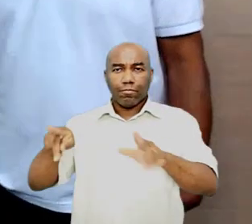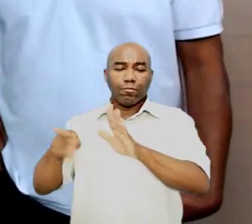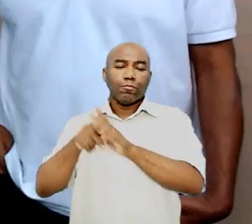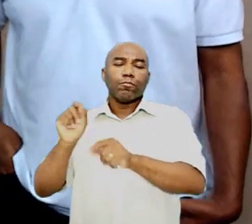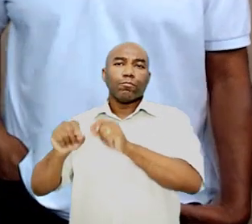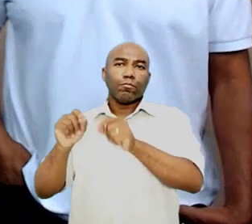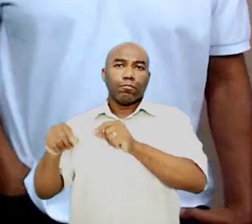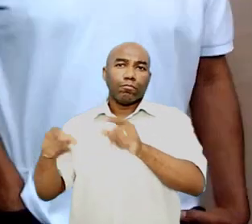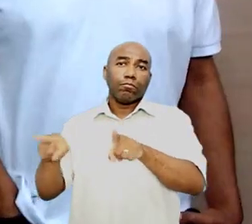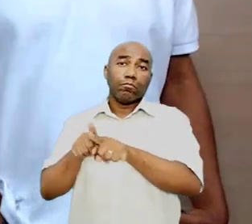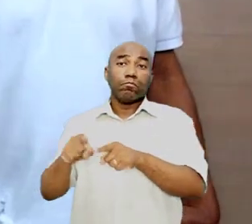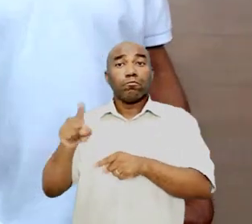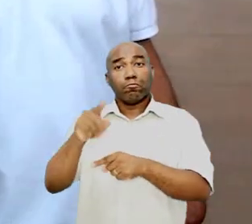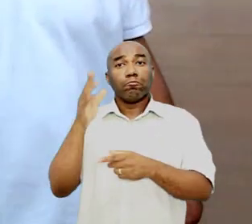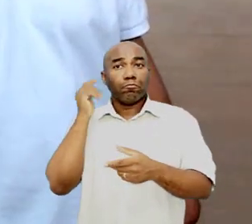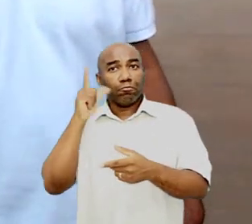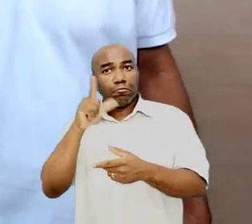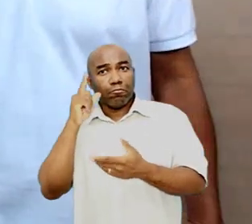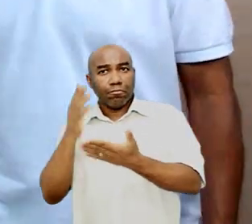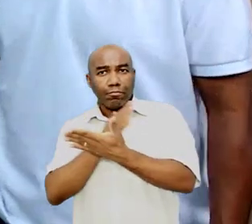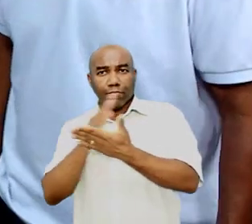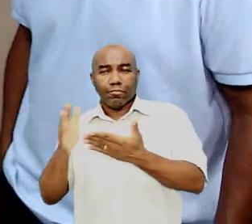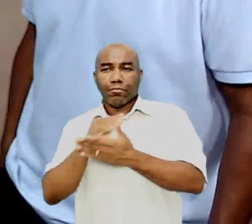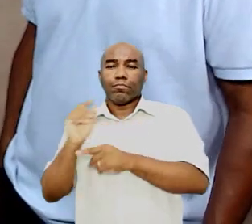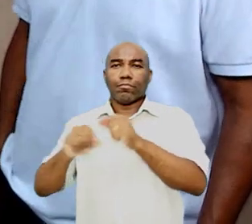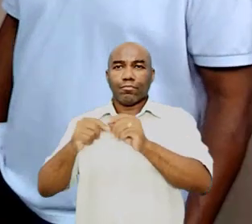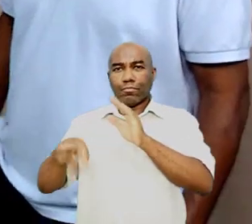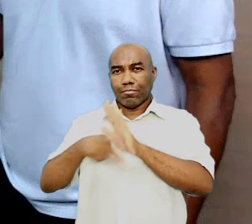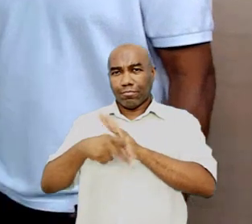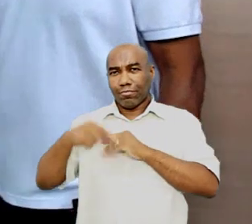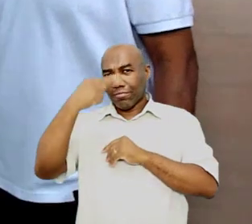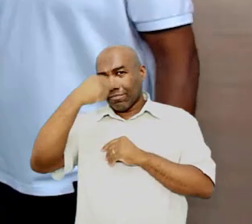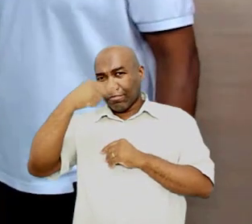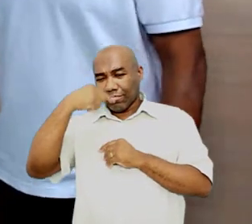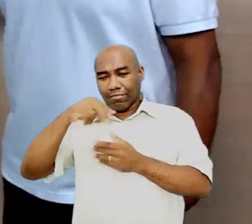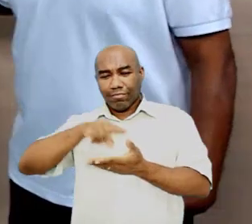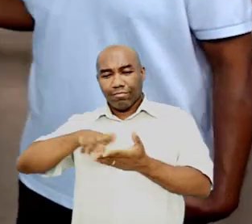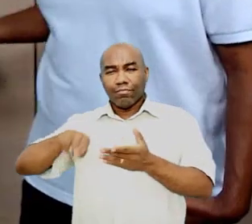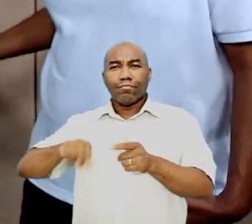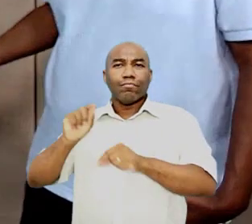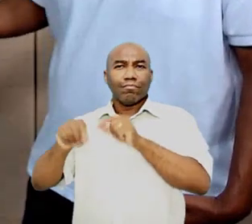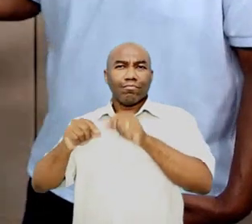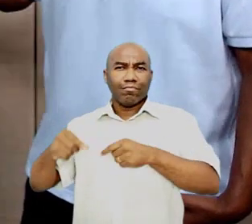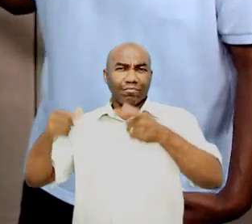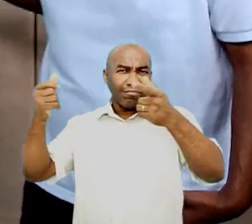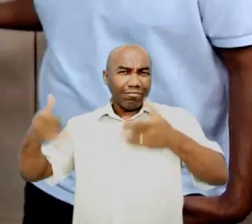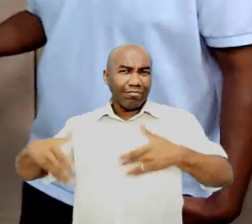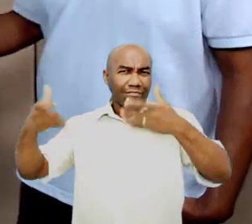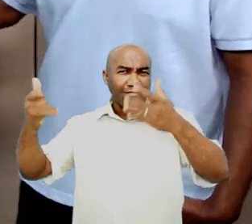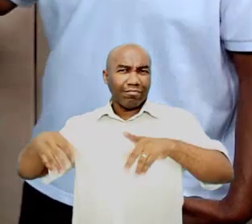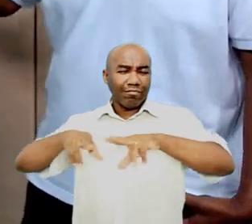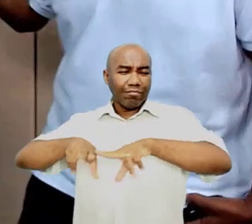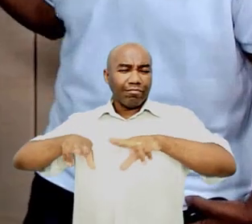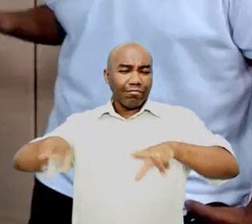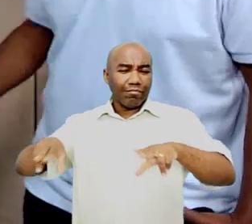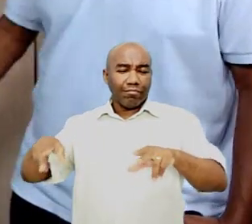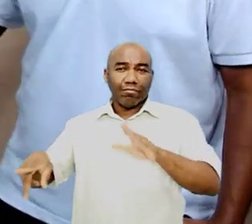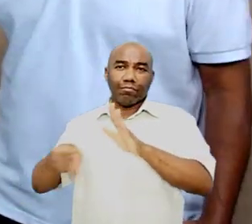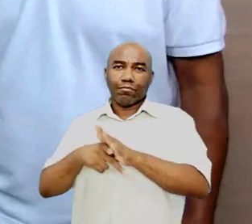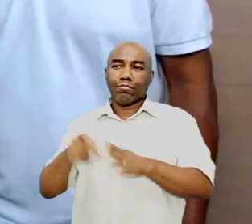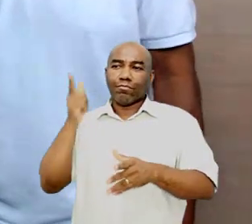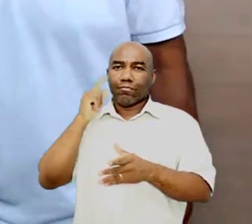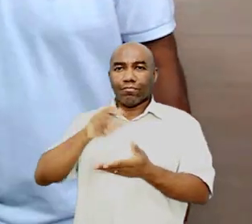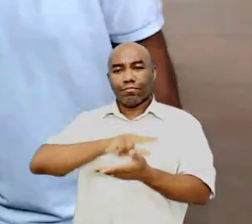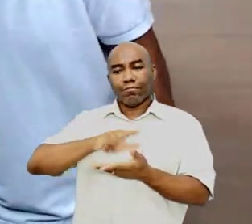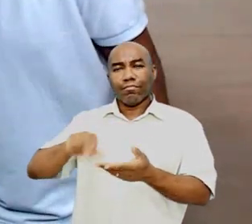ortomixviride. Aqui você tem da influenza, da gripe. Então você tem uma variedade de vírus